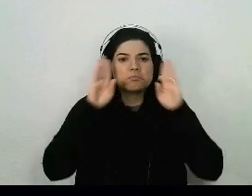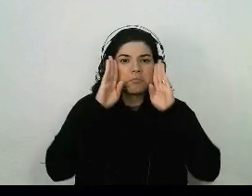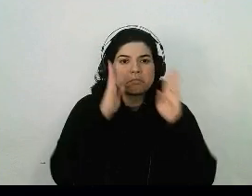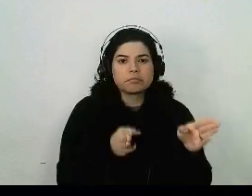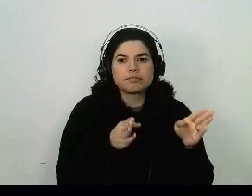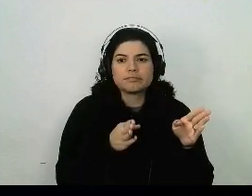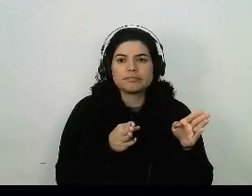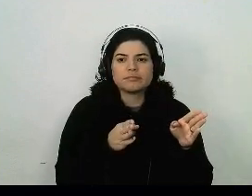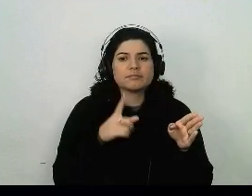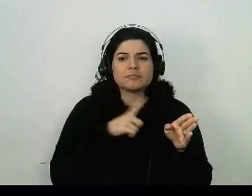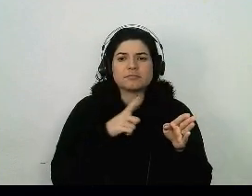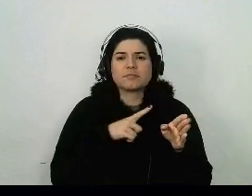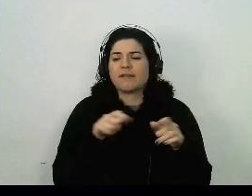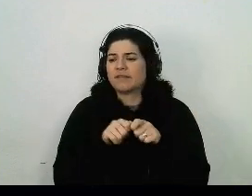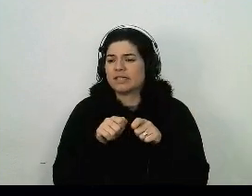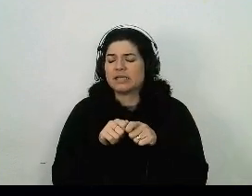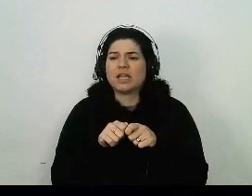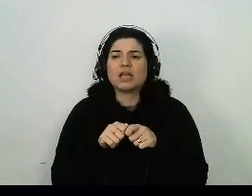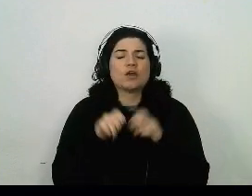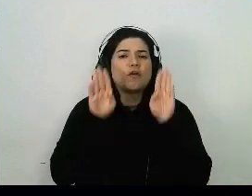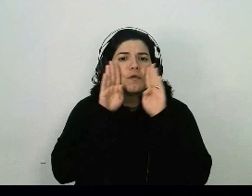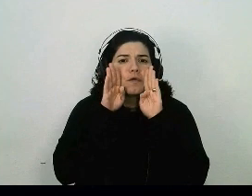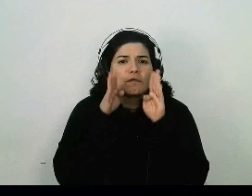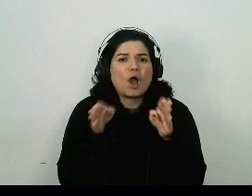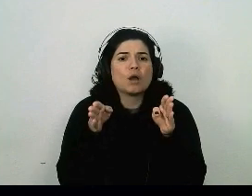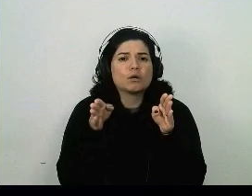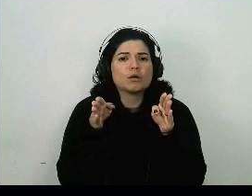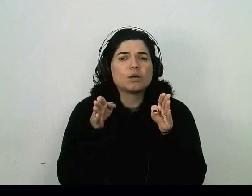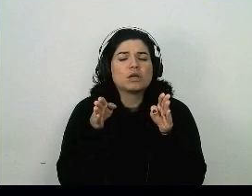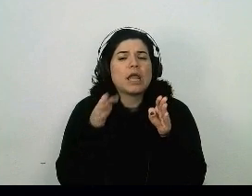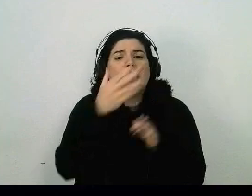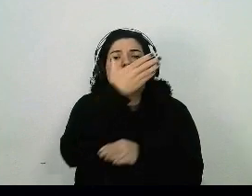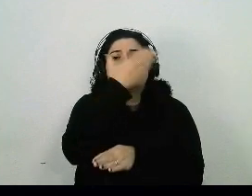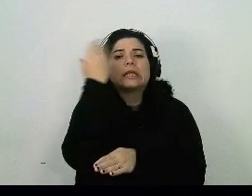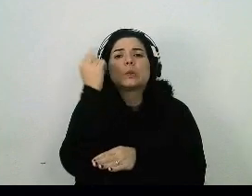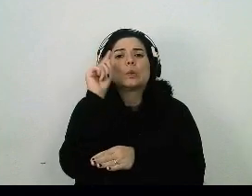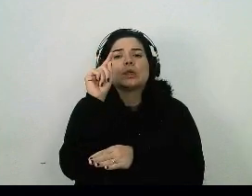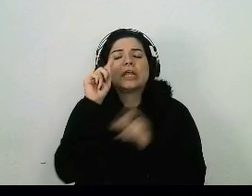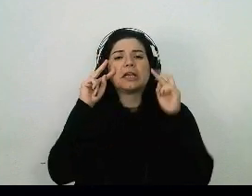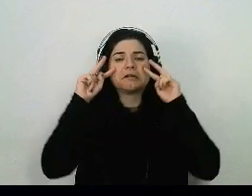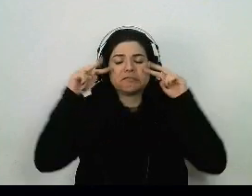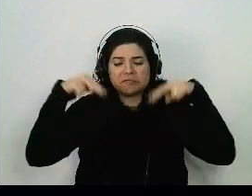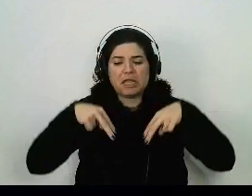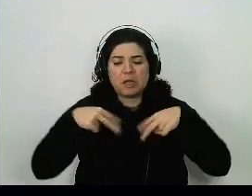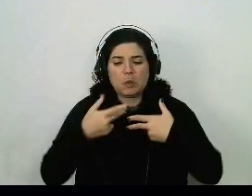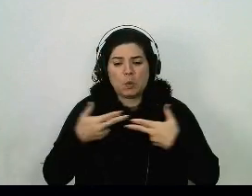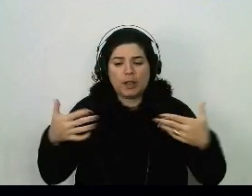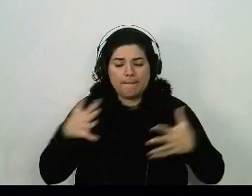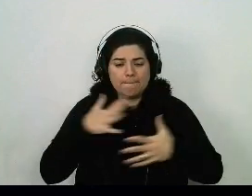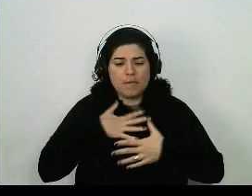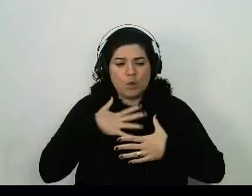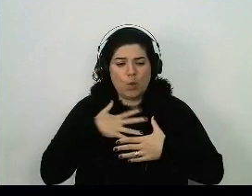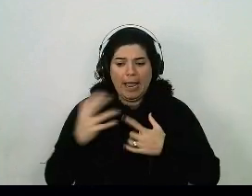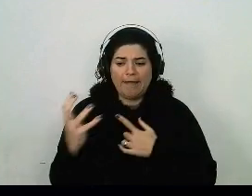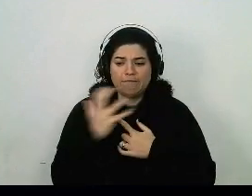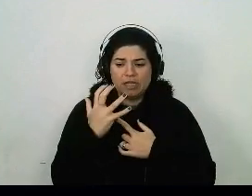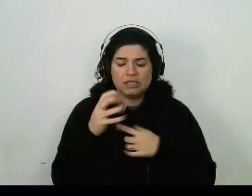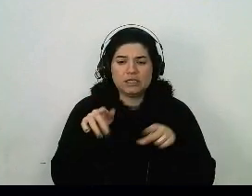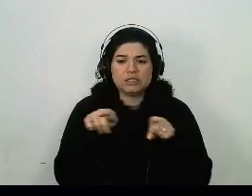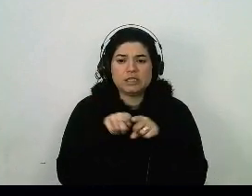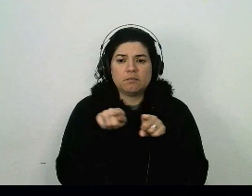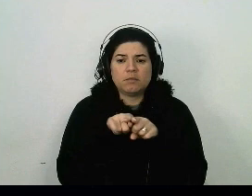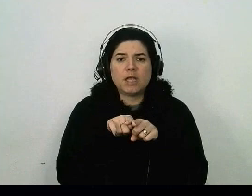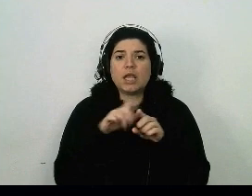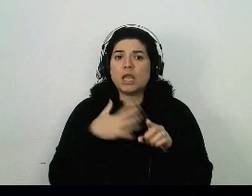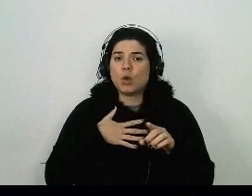CoPilot para produzir código eu foco no código e eu esqueço de olhar para dentro das coisas que me afetam e das coisas que afetam o código que eu